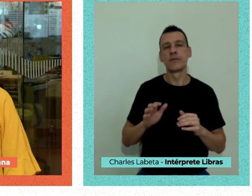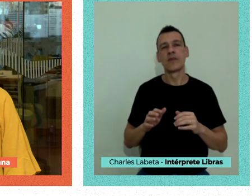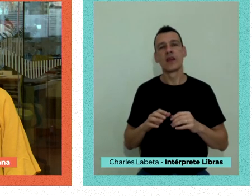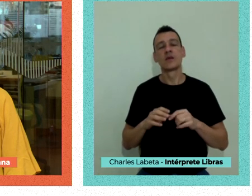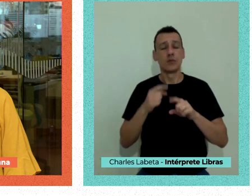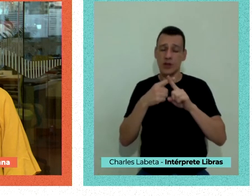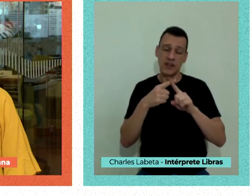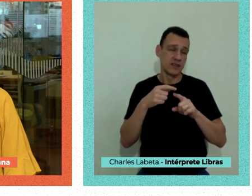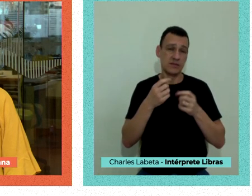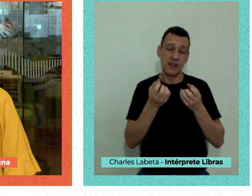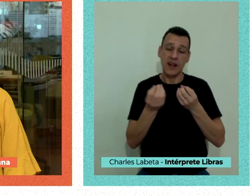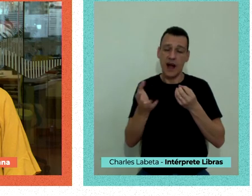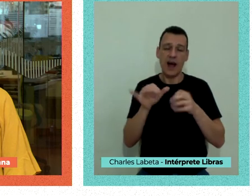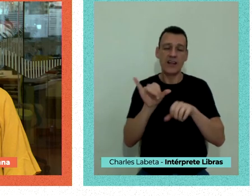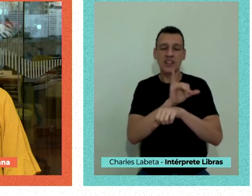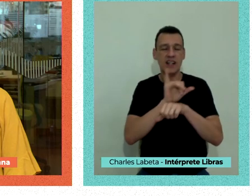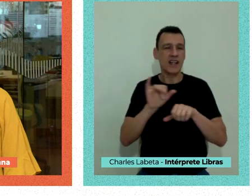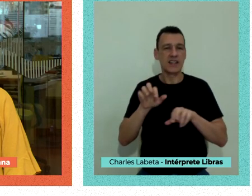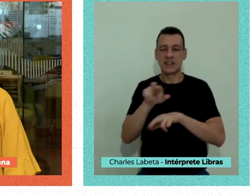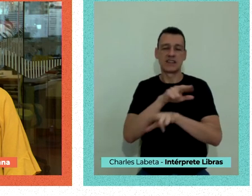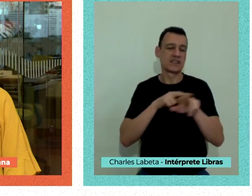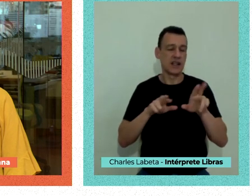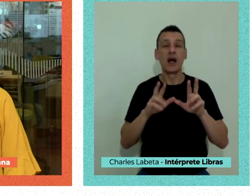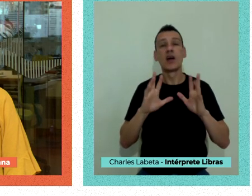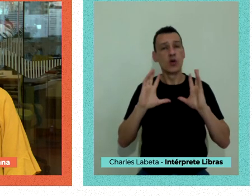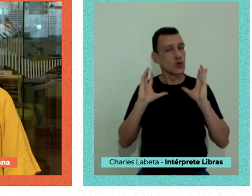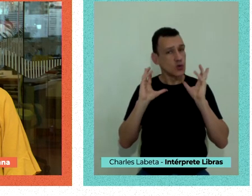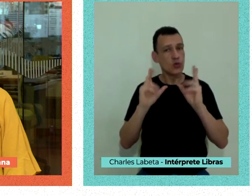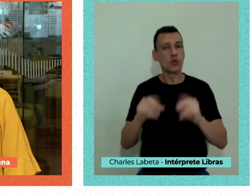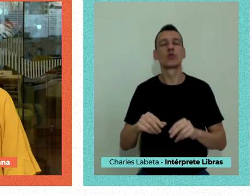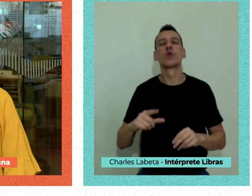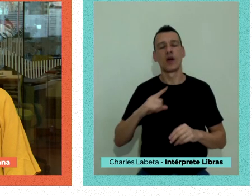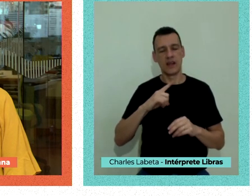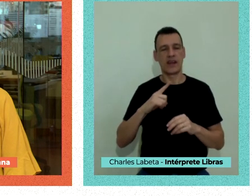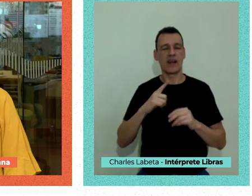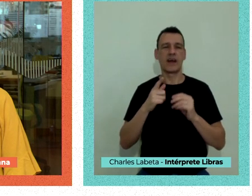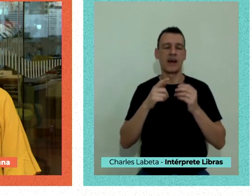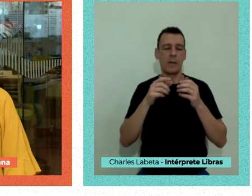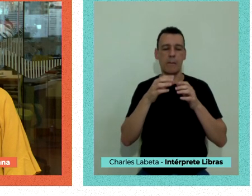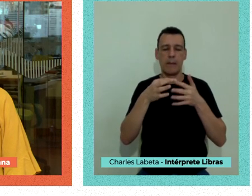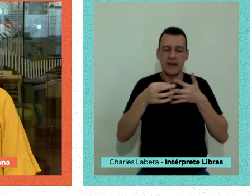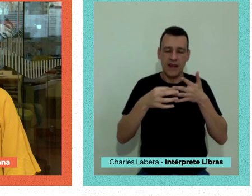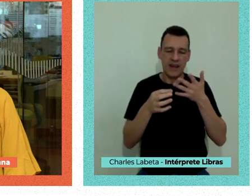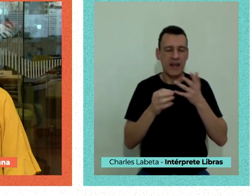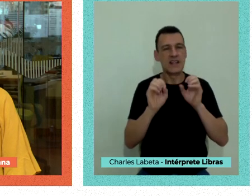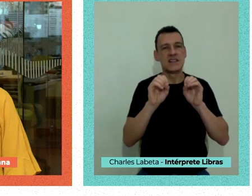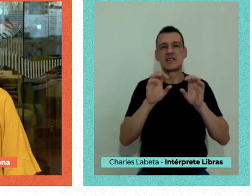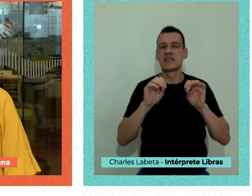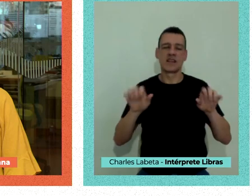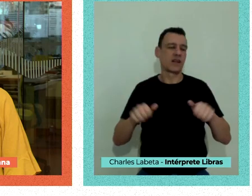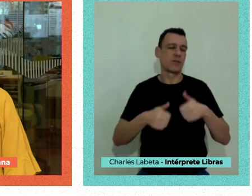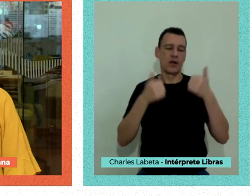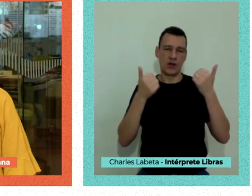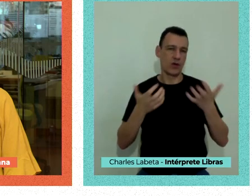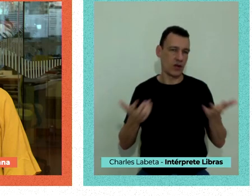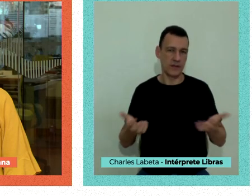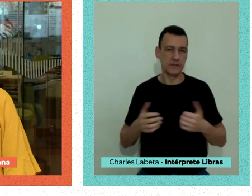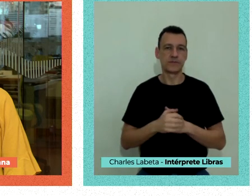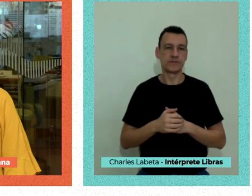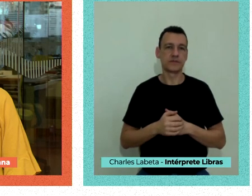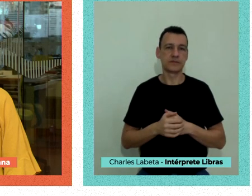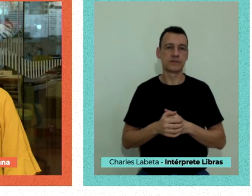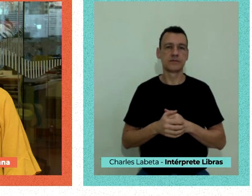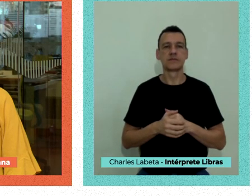estratégias comuns, para que todos vivenciem e tenham esse currículo enriquecido pelas várias mídias, pela tecnologia que